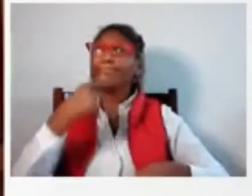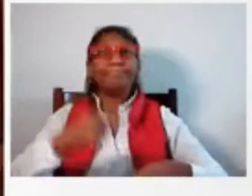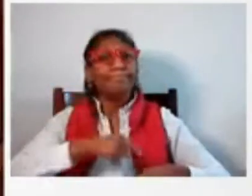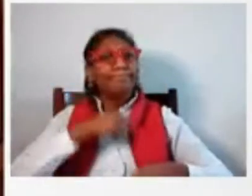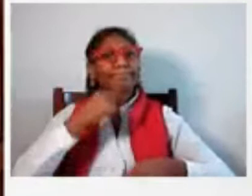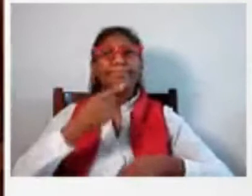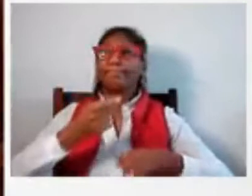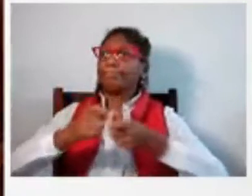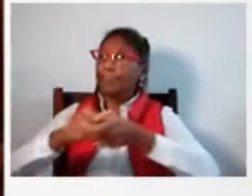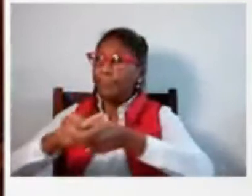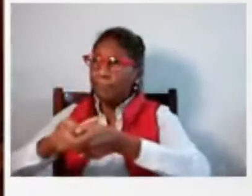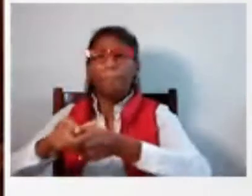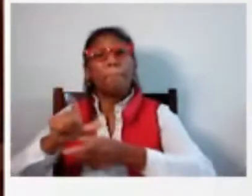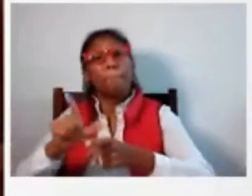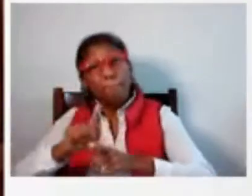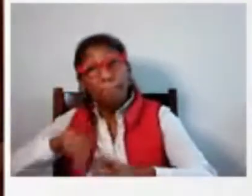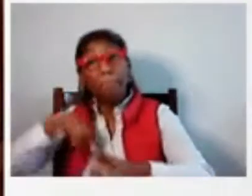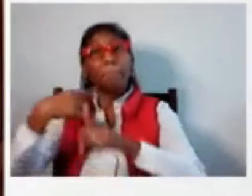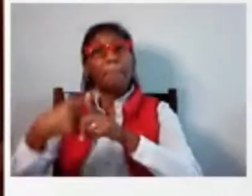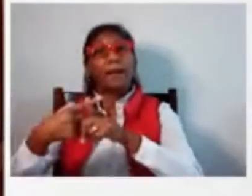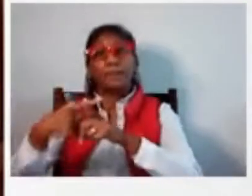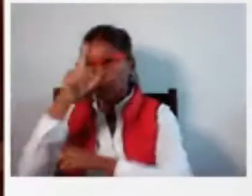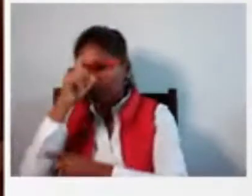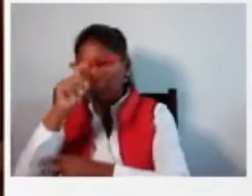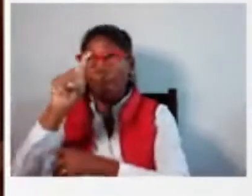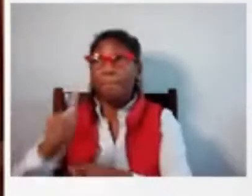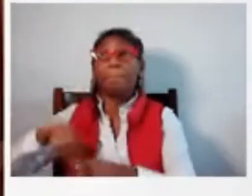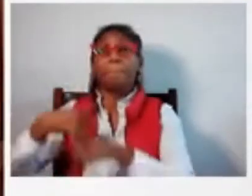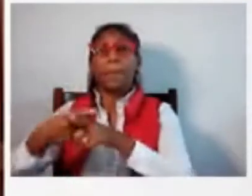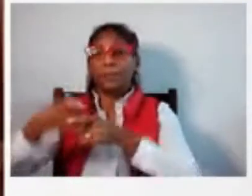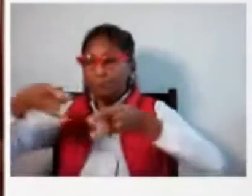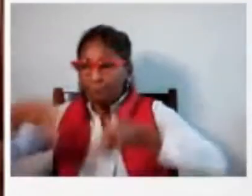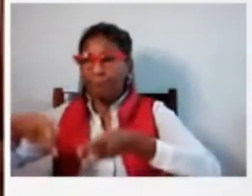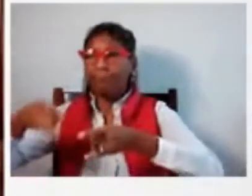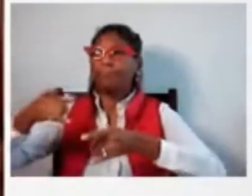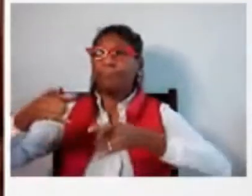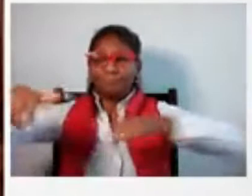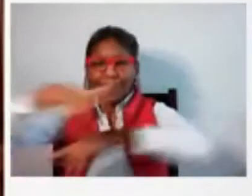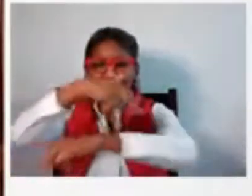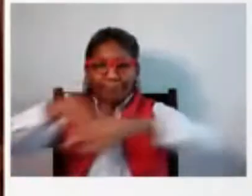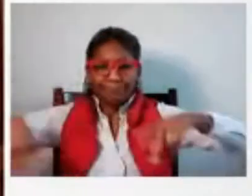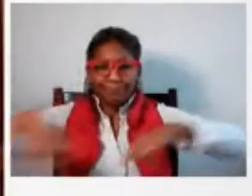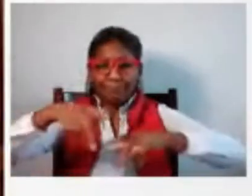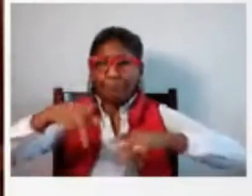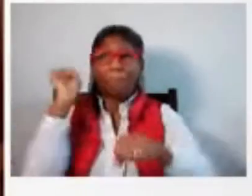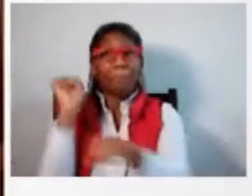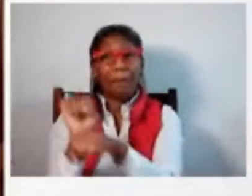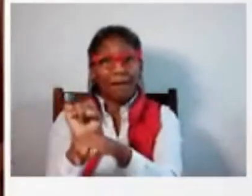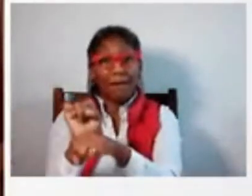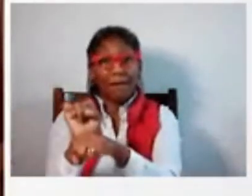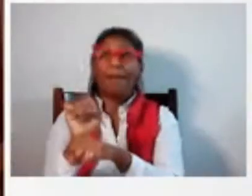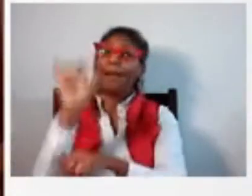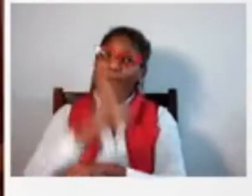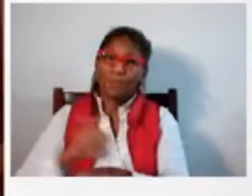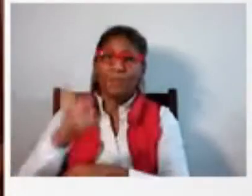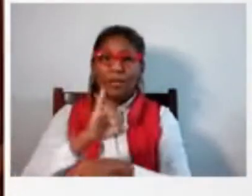e por isso que se faz a interrupção de atividades, para que a gente possa ter menos circulação de pessoas e assim ter menos circulação